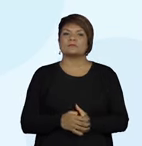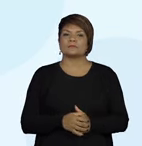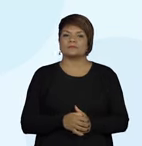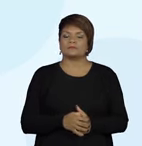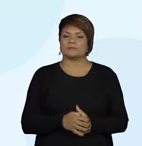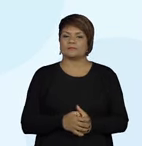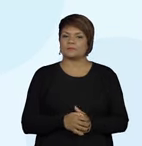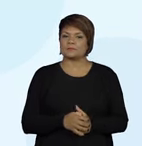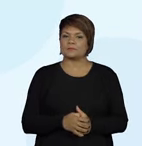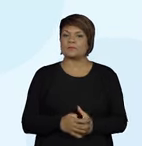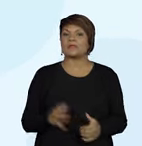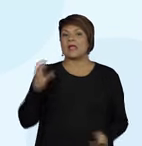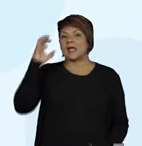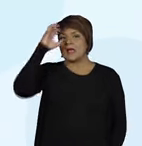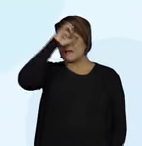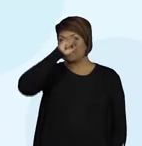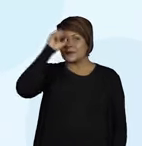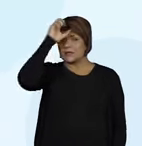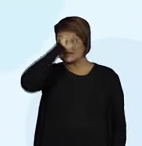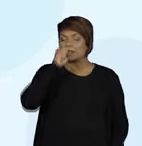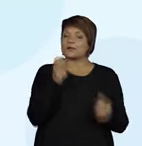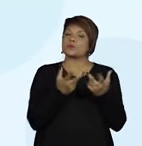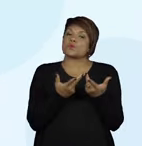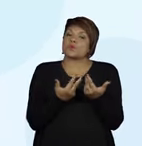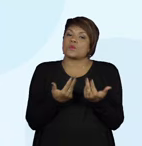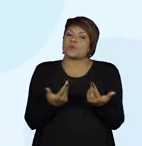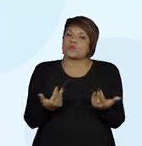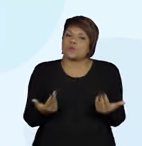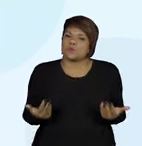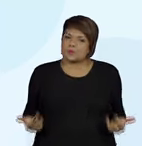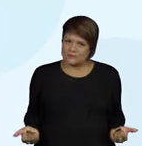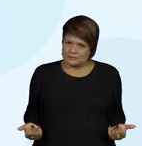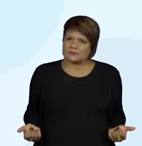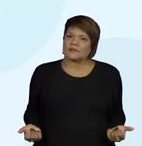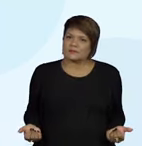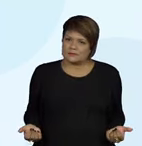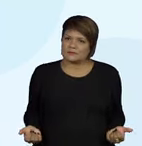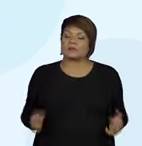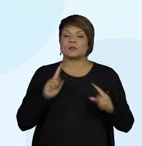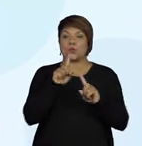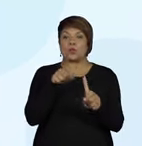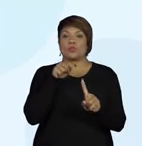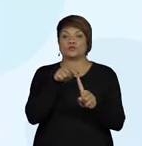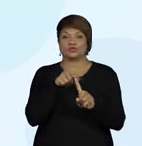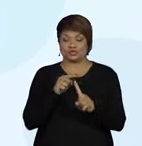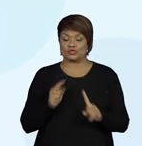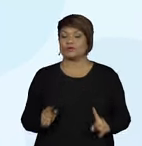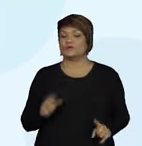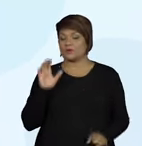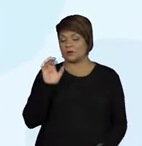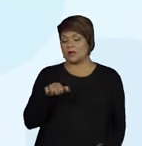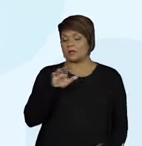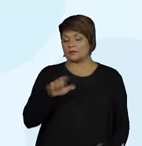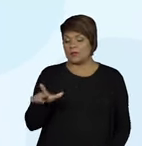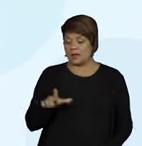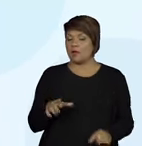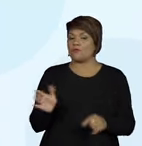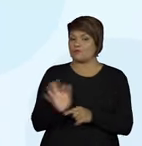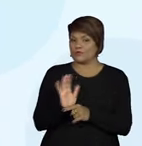ó. Aprender coisas. Então, o objetivo desse canal, desses vídeos no YouTube,